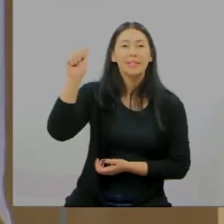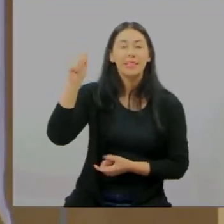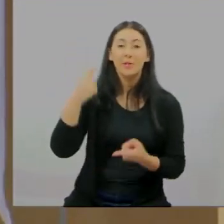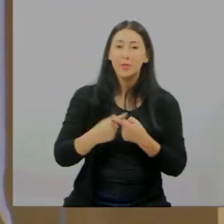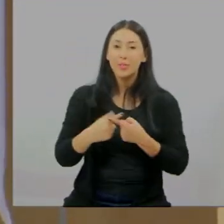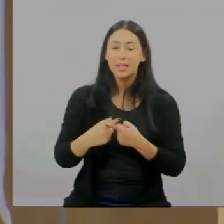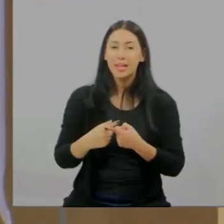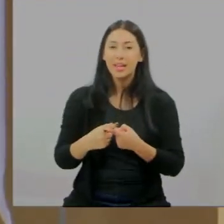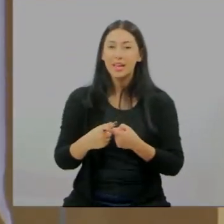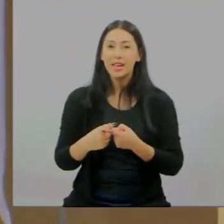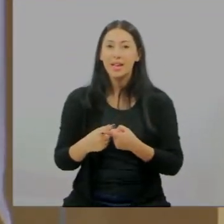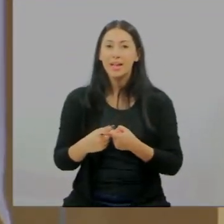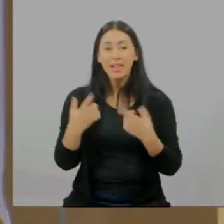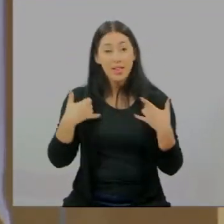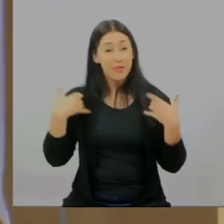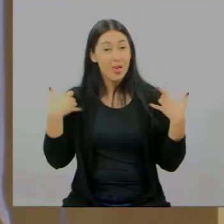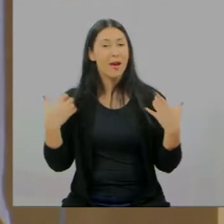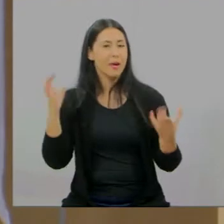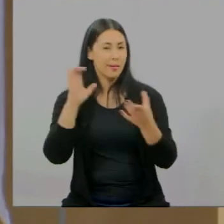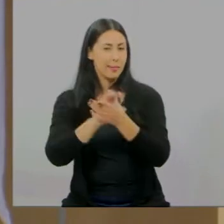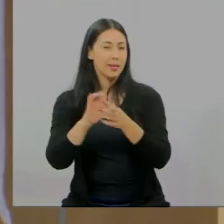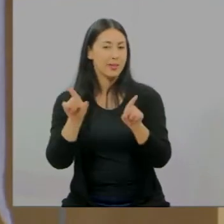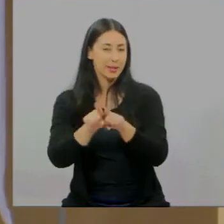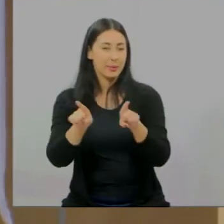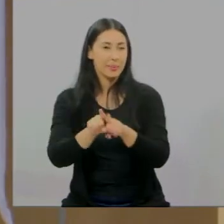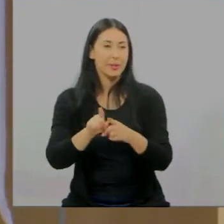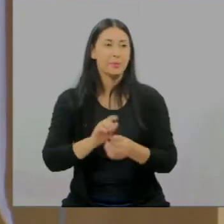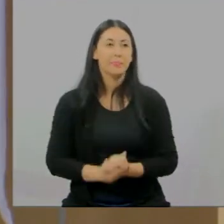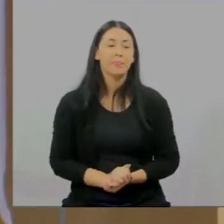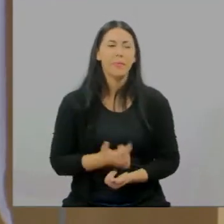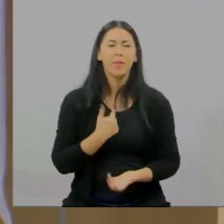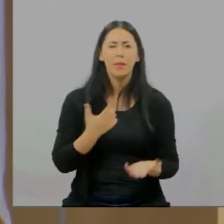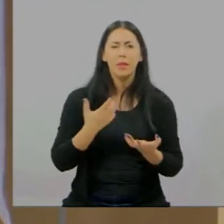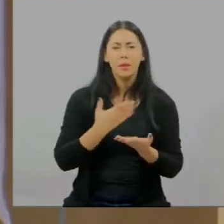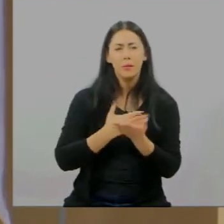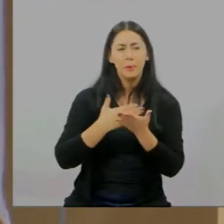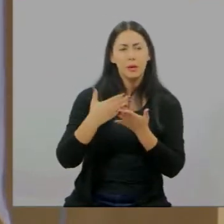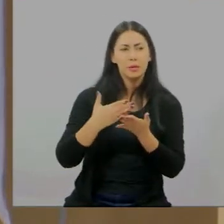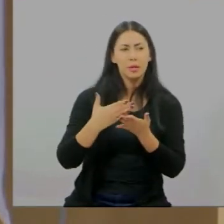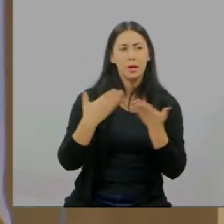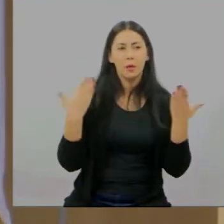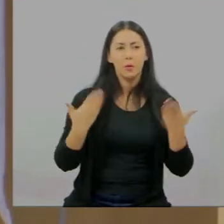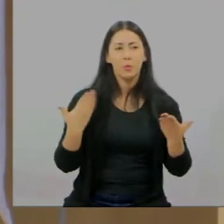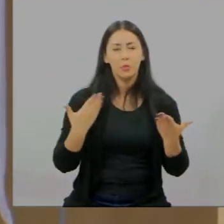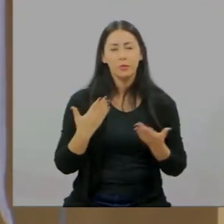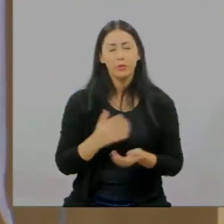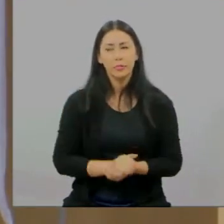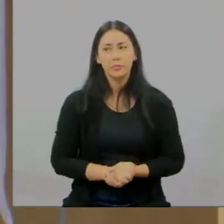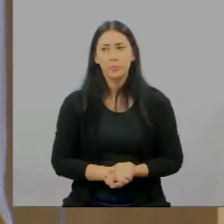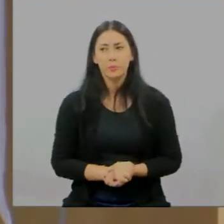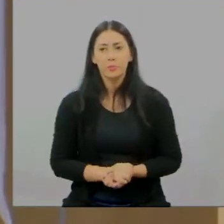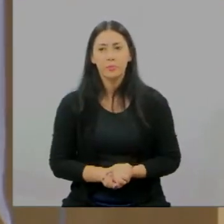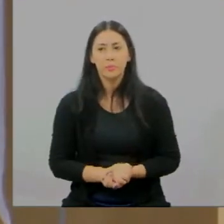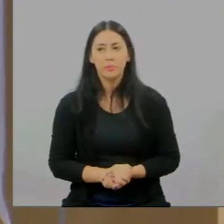pela celebração do matrimônio. Eu quero começar hoje, no dia de hoje.